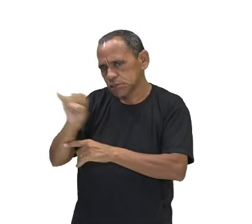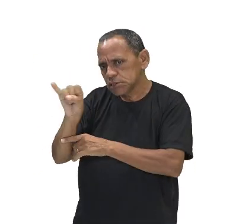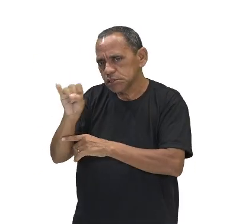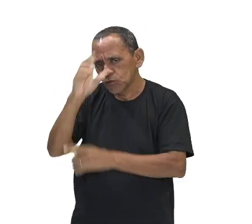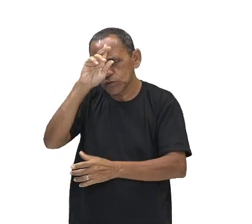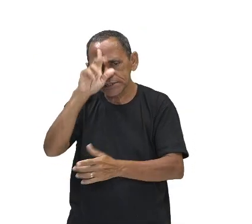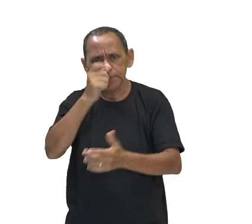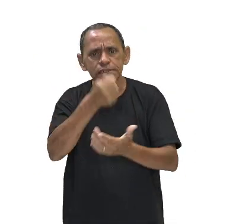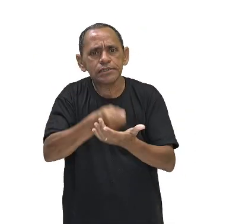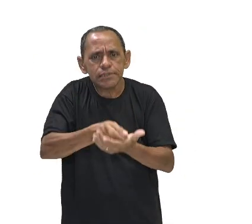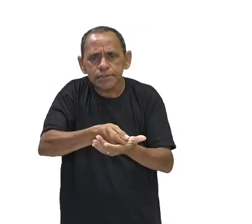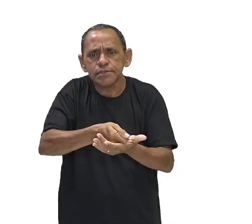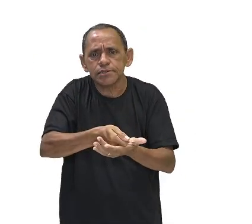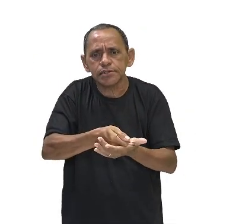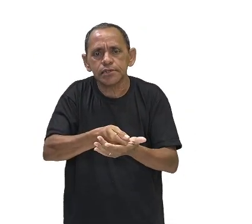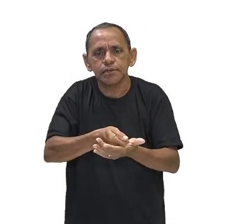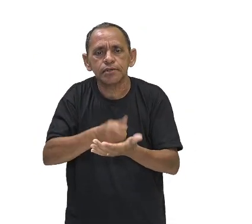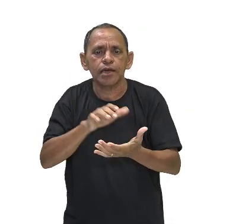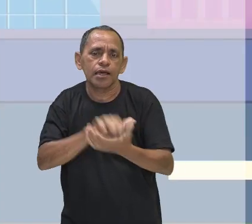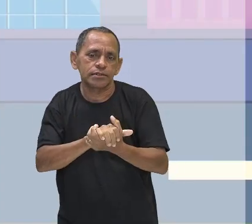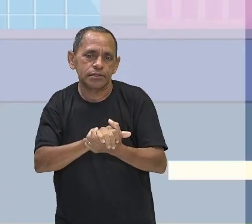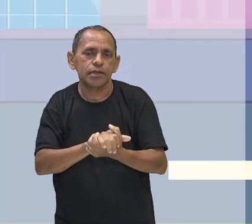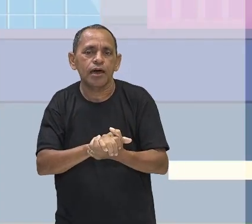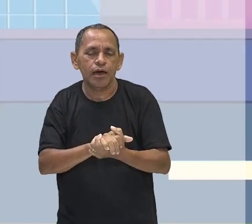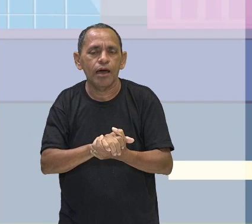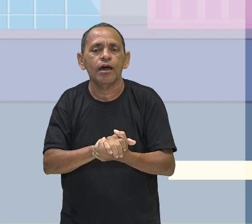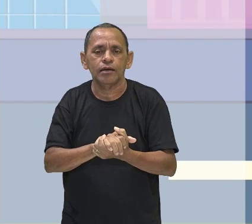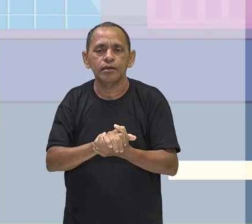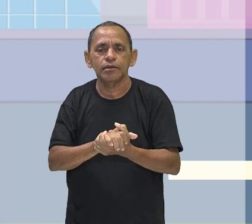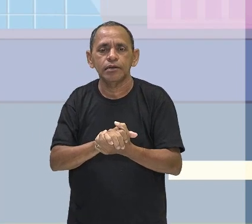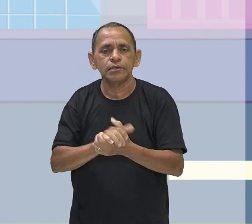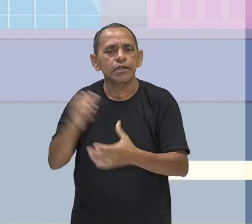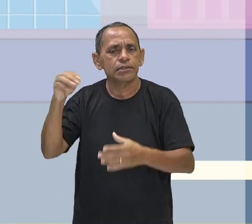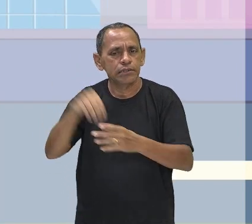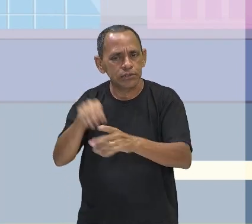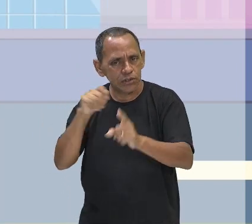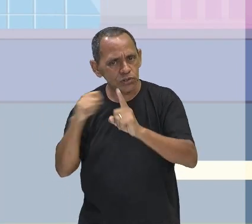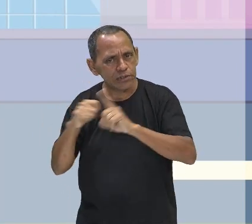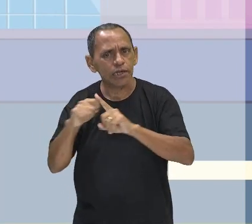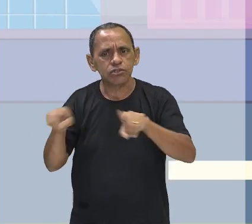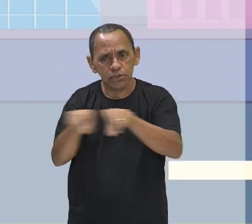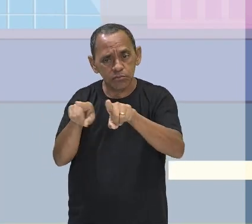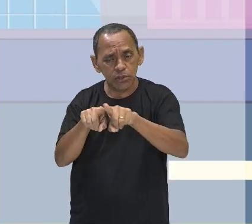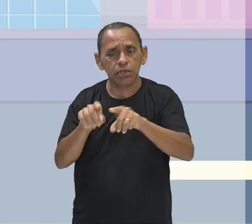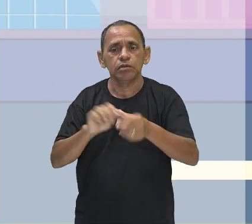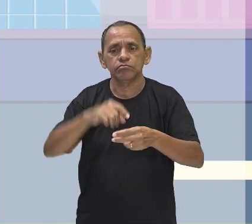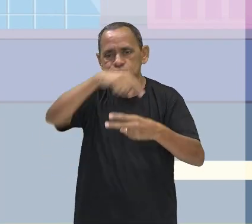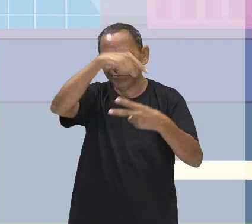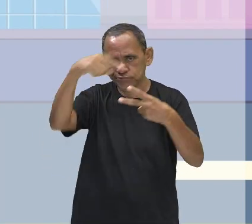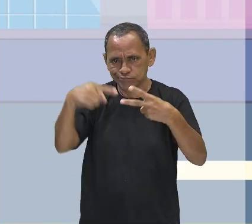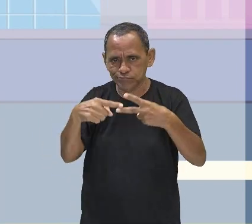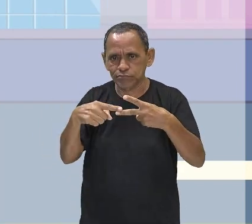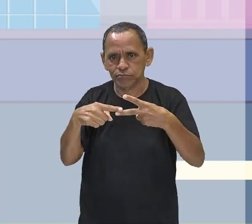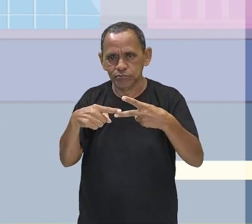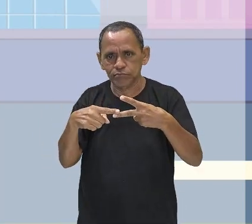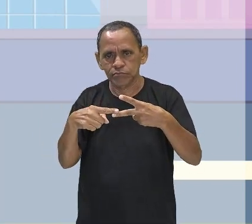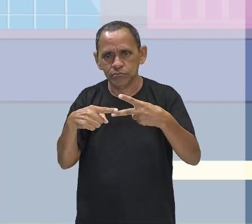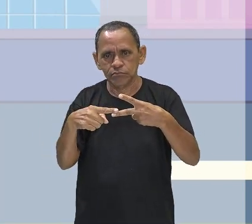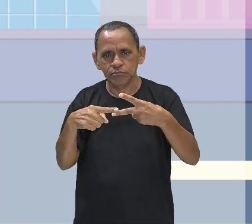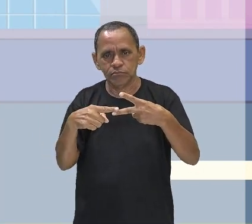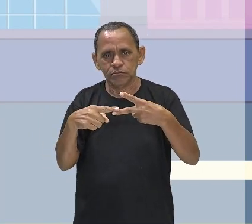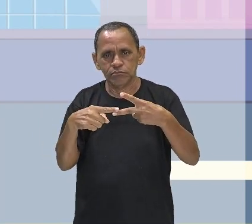sobre você. Ah, são sentimentos, me apaixonei, ok, é tudo isso também. Mas a instituição